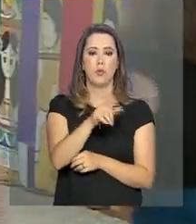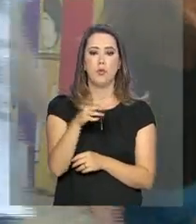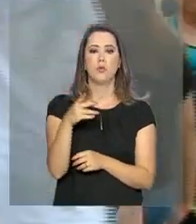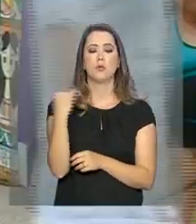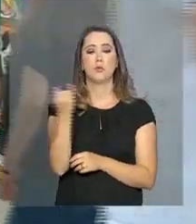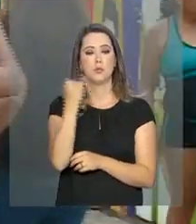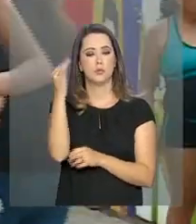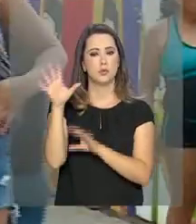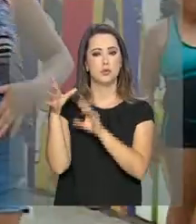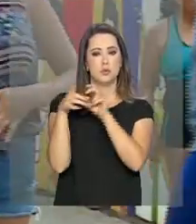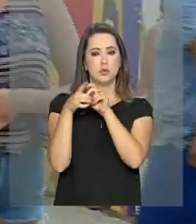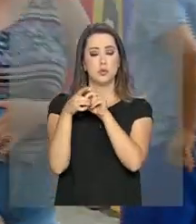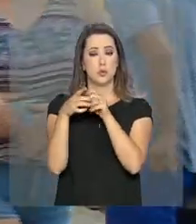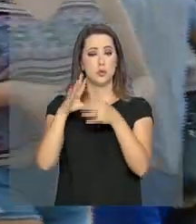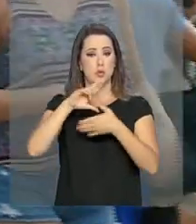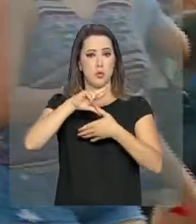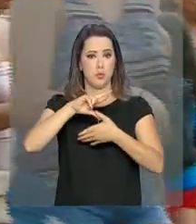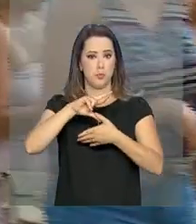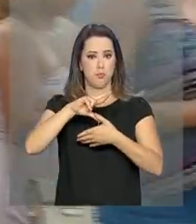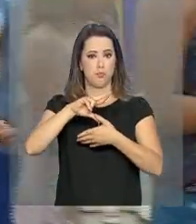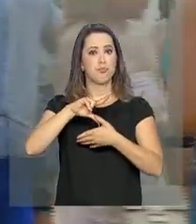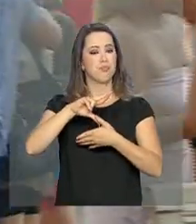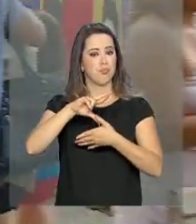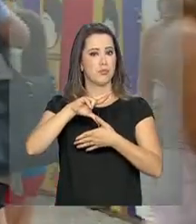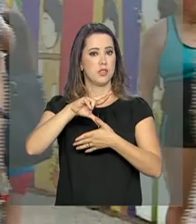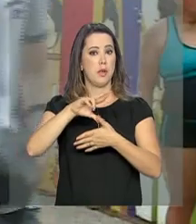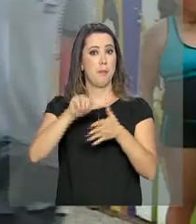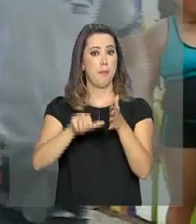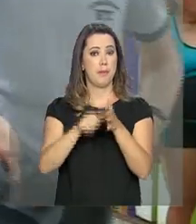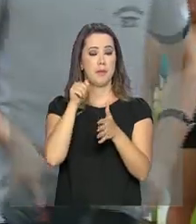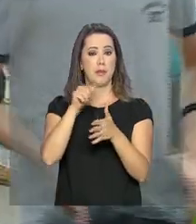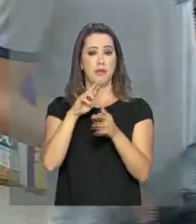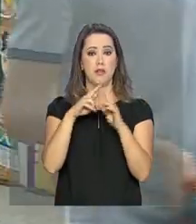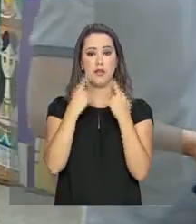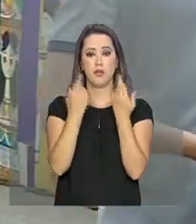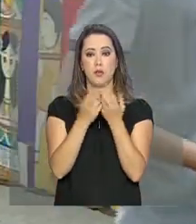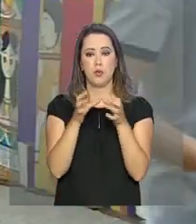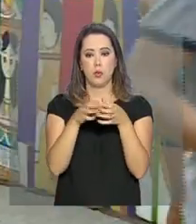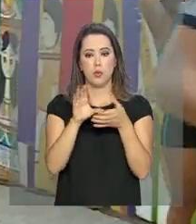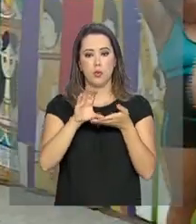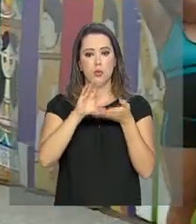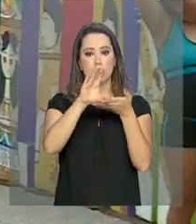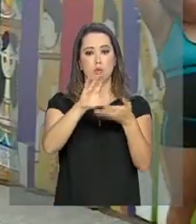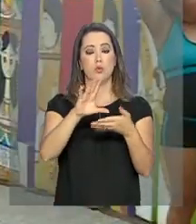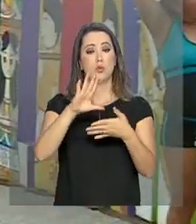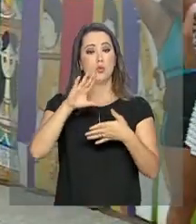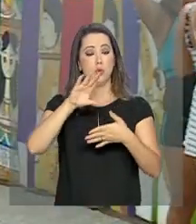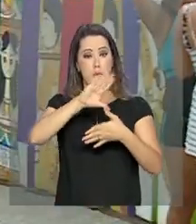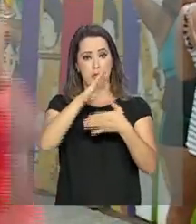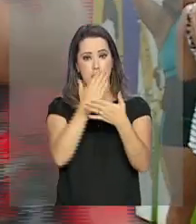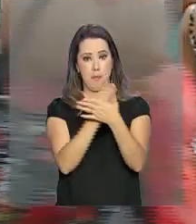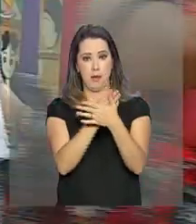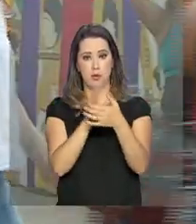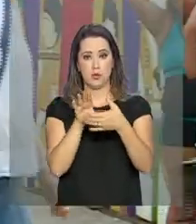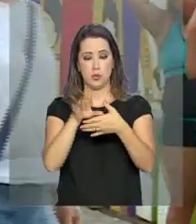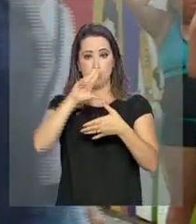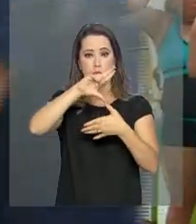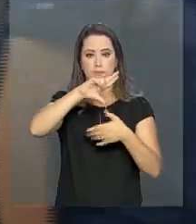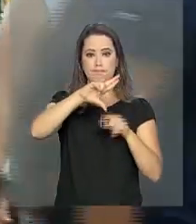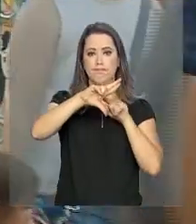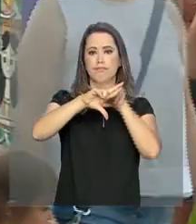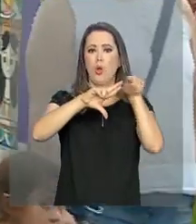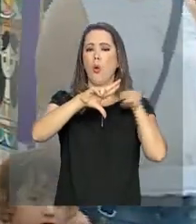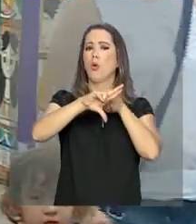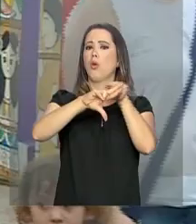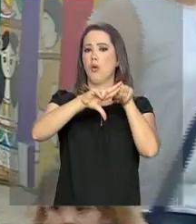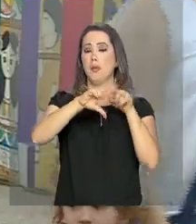da integração latino americana é a primeira cúpula que coloca junto líderes do mercosul e da aliança do pacífico para tratar